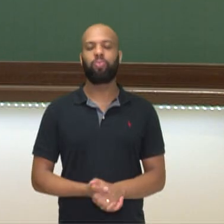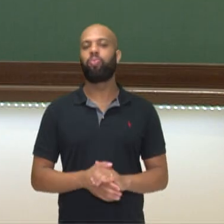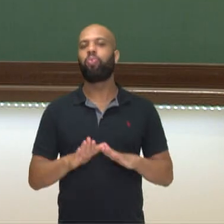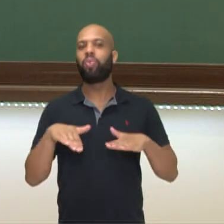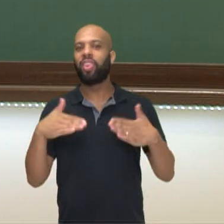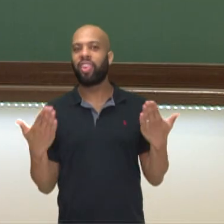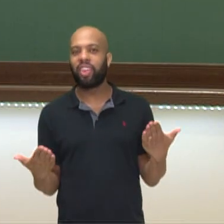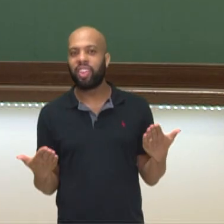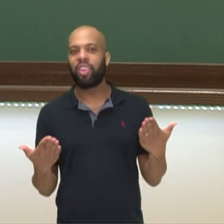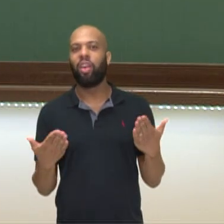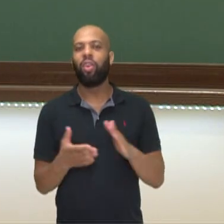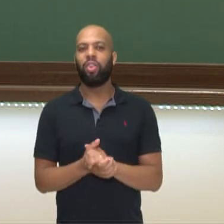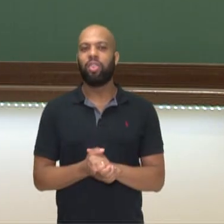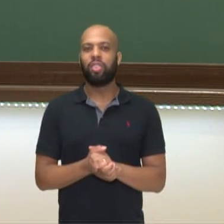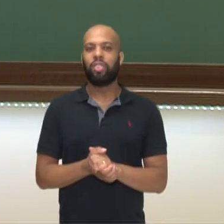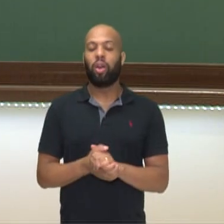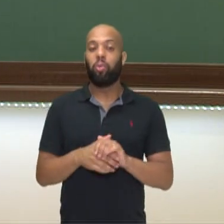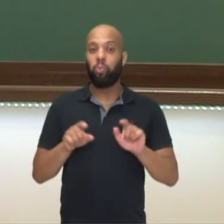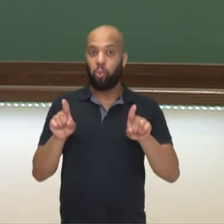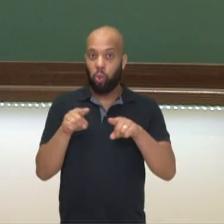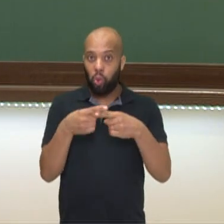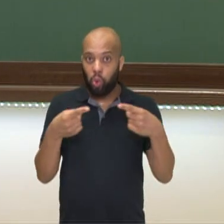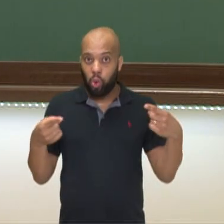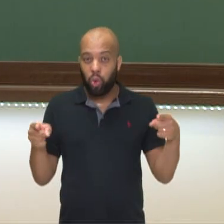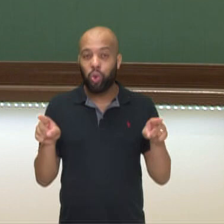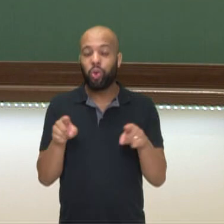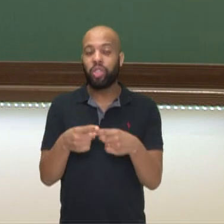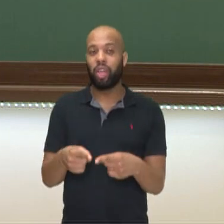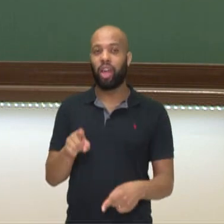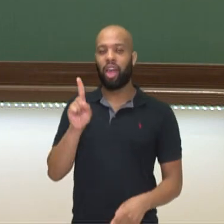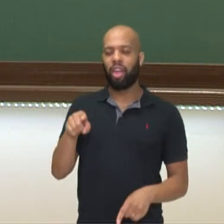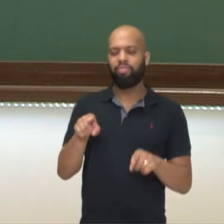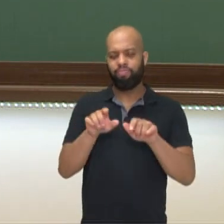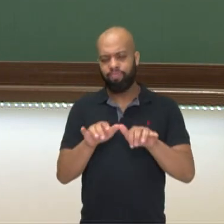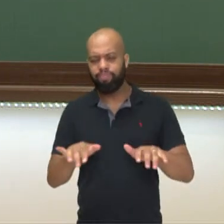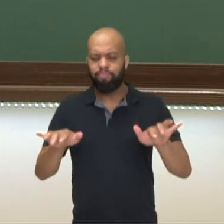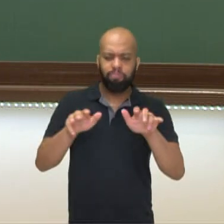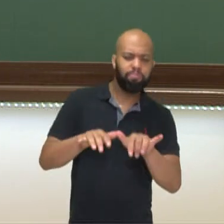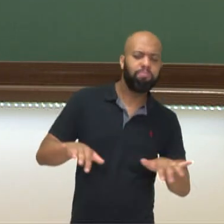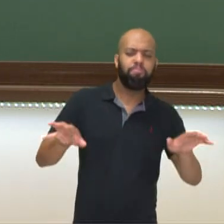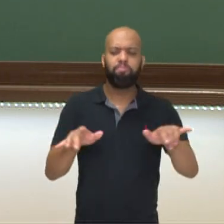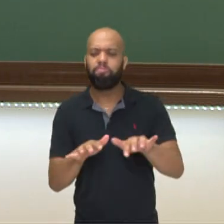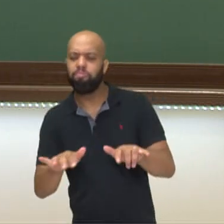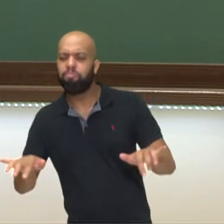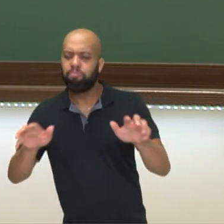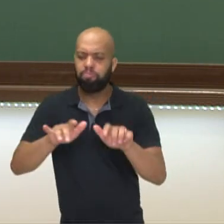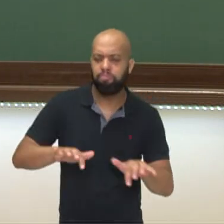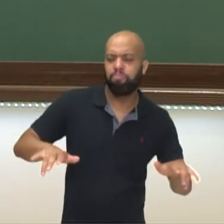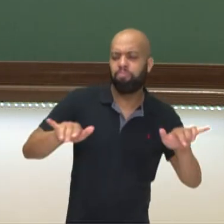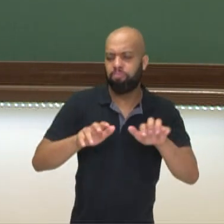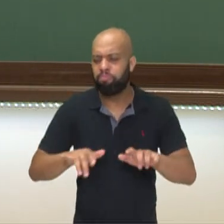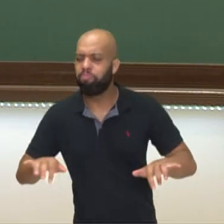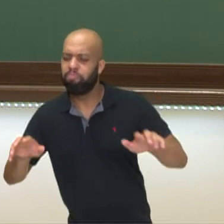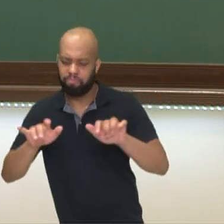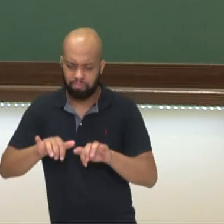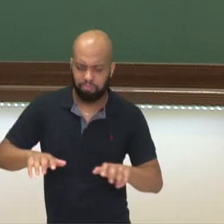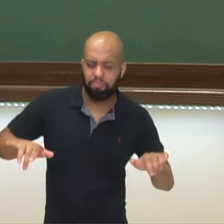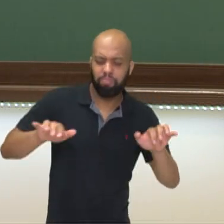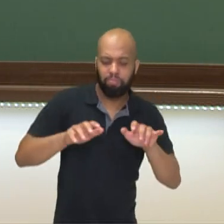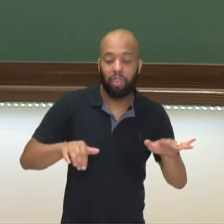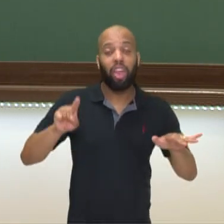Então, meus queridos, essa música vocês já escutaram em algum momento? Eu acredito que sim. Ela ficou muito